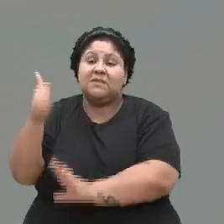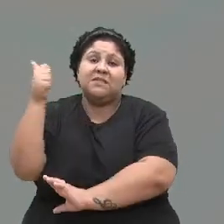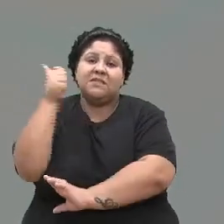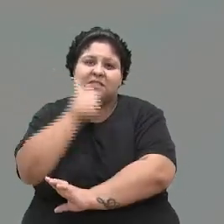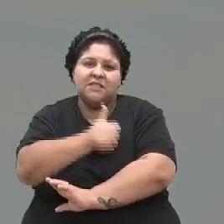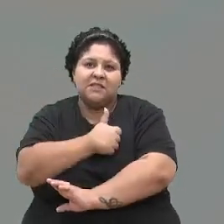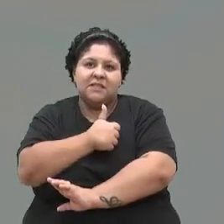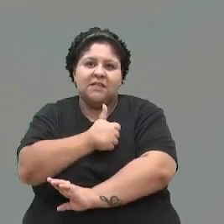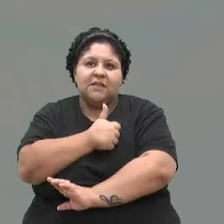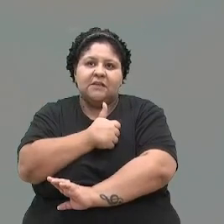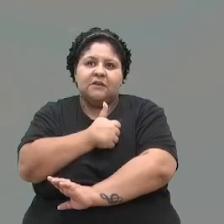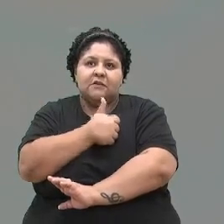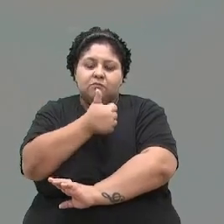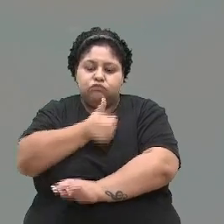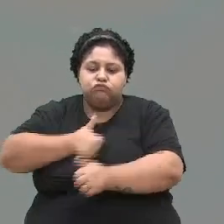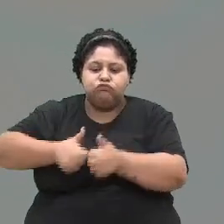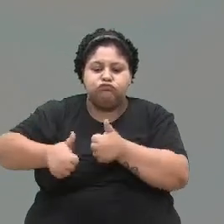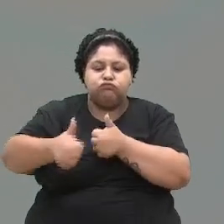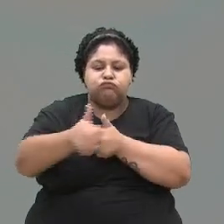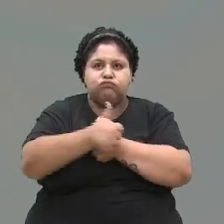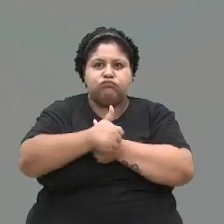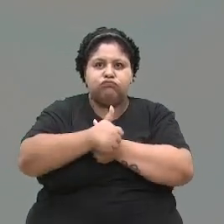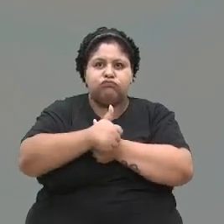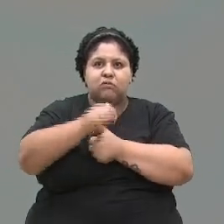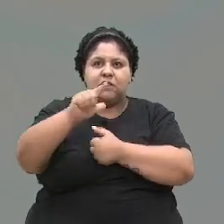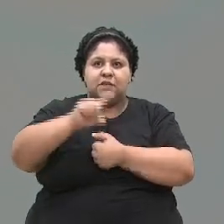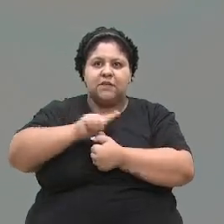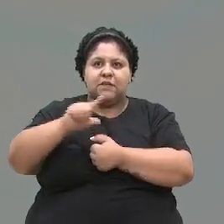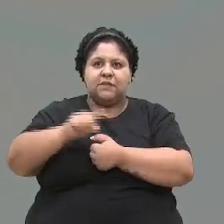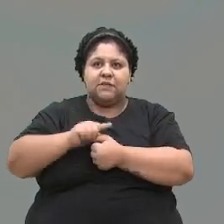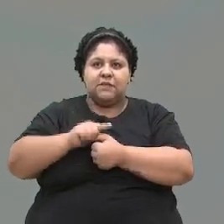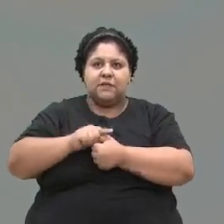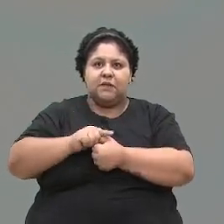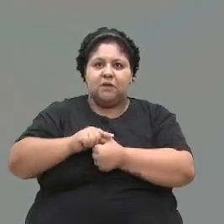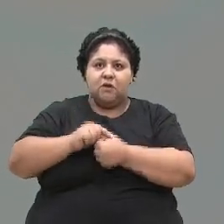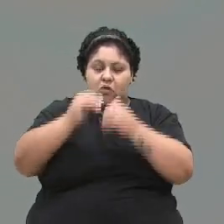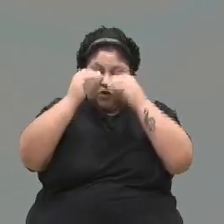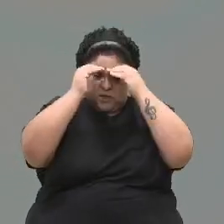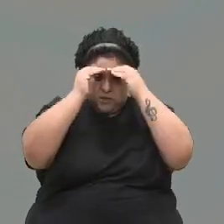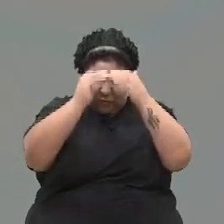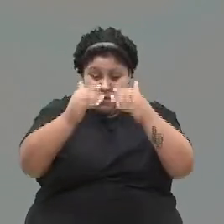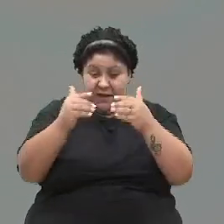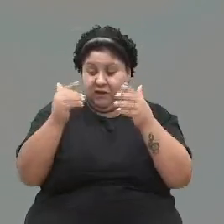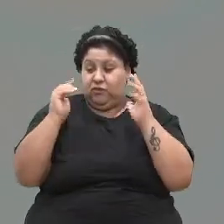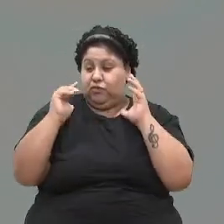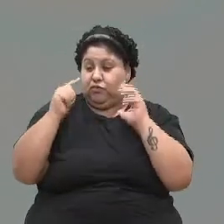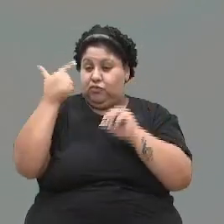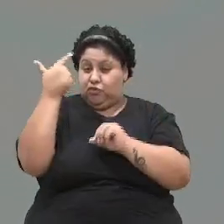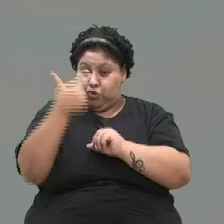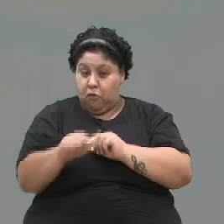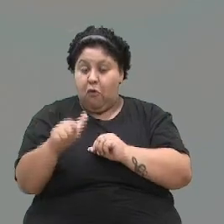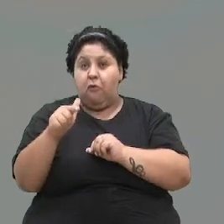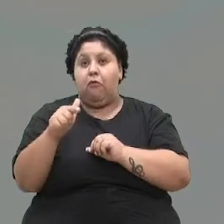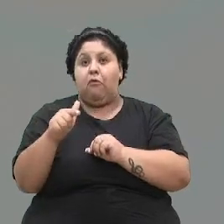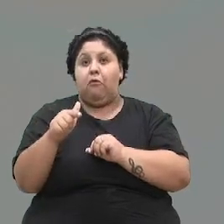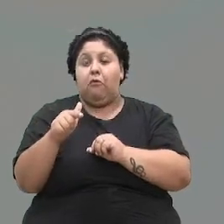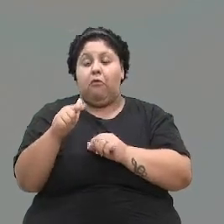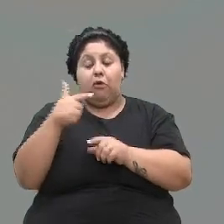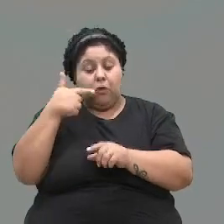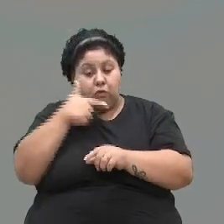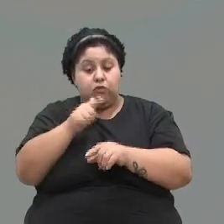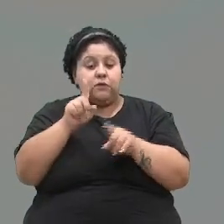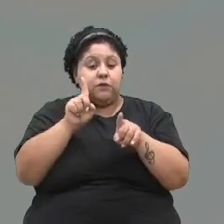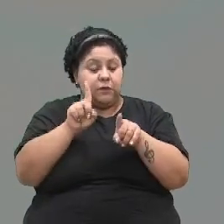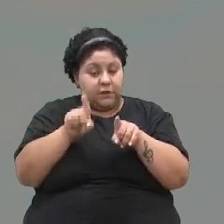sua autonomia, resgate sua dignidade, que muitas vezes são esfaceladas, e consigam